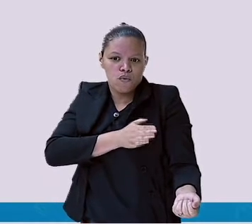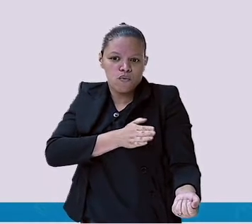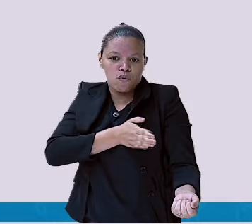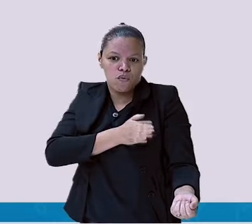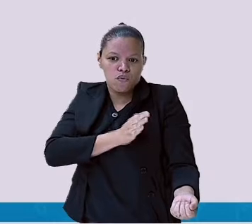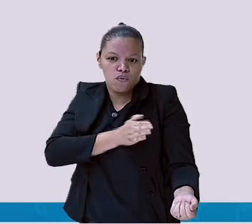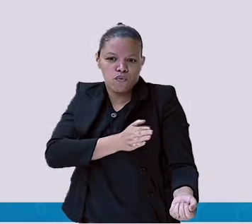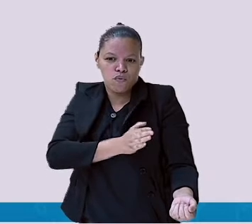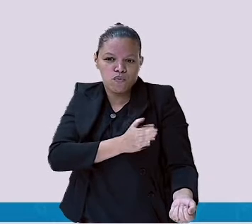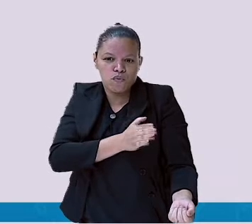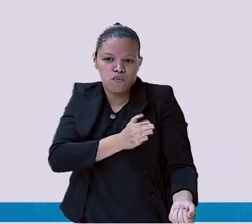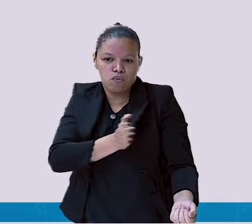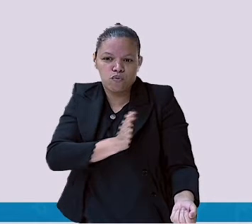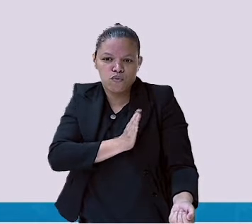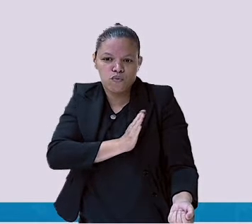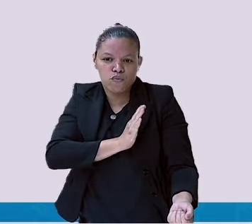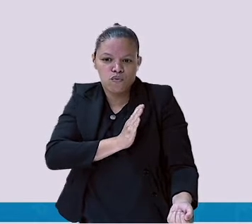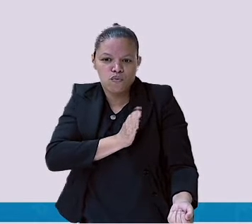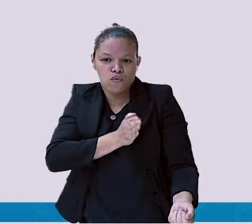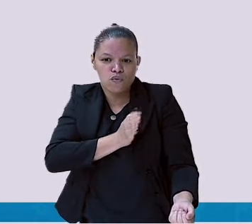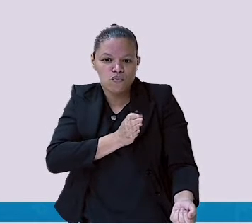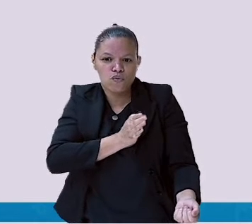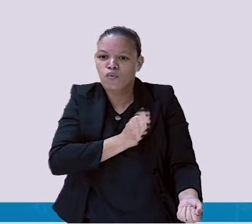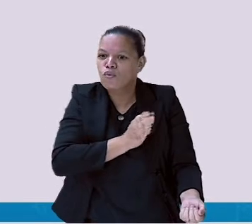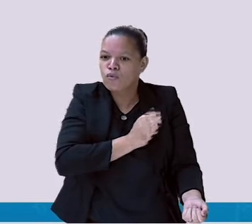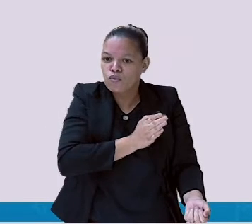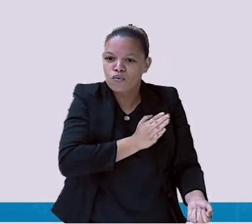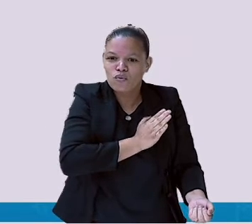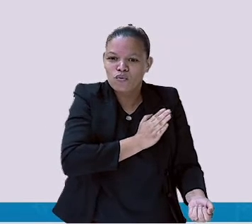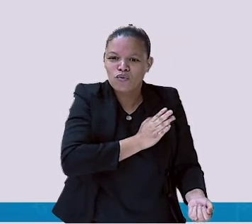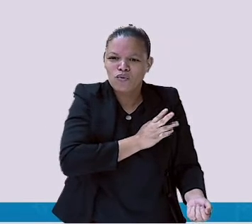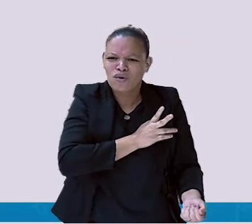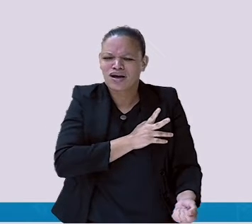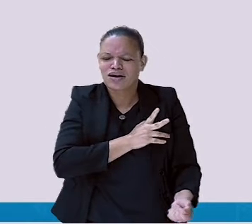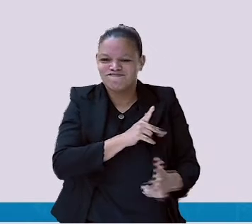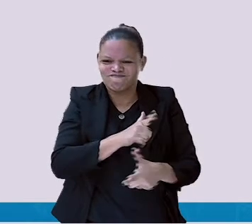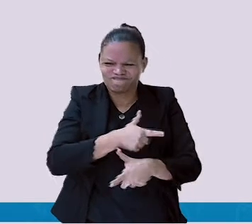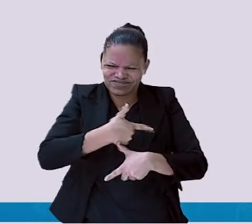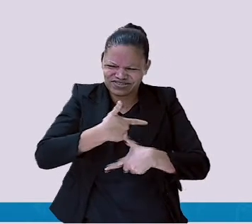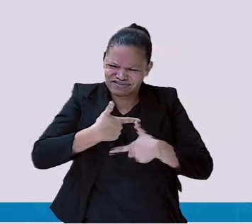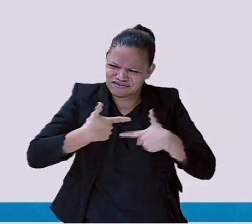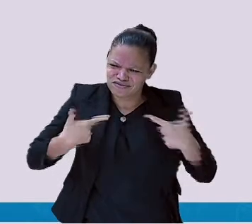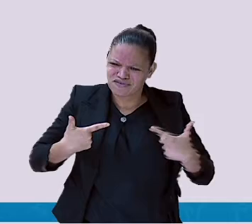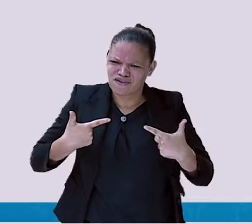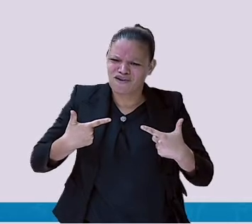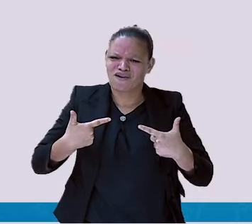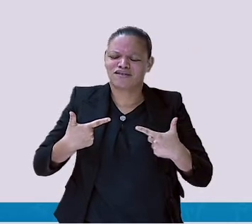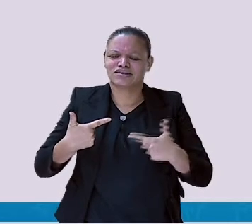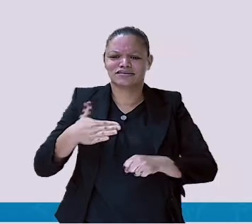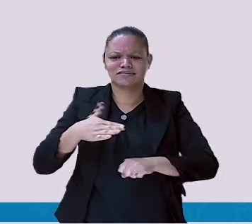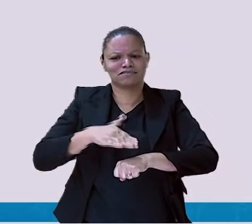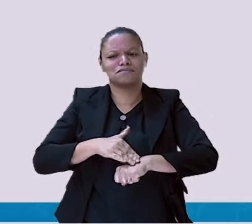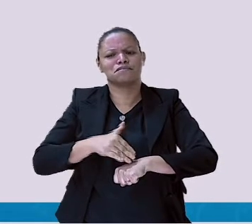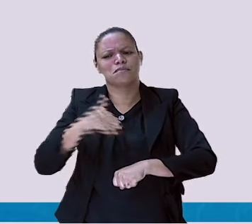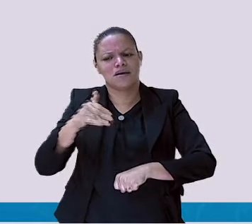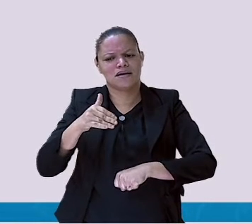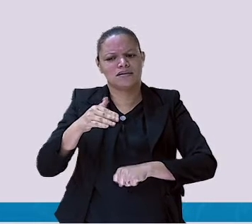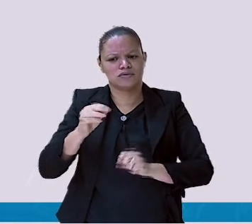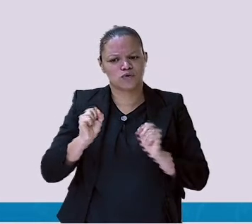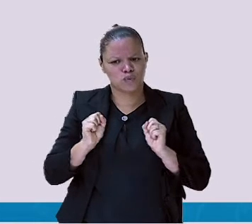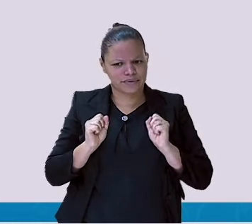primeira imagem. Temos aqui uma artéria, um vaso sanguíneo saudável, tá